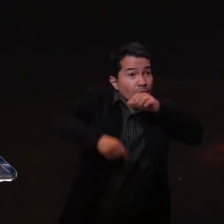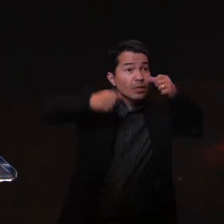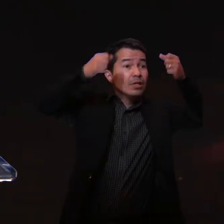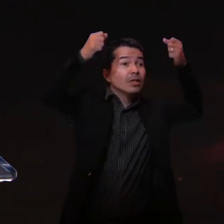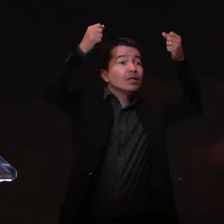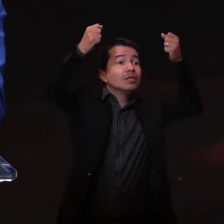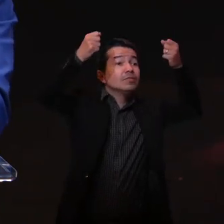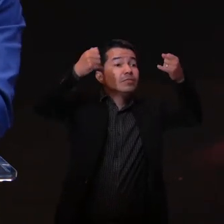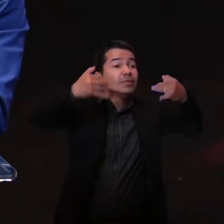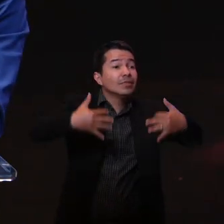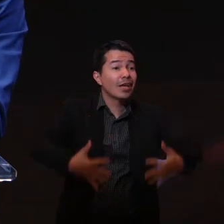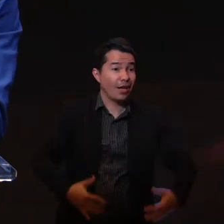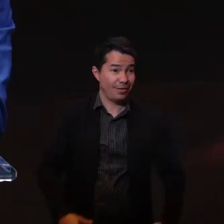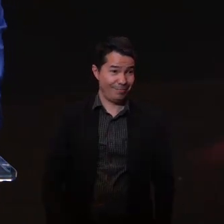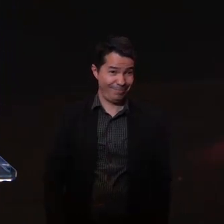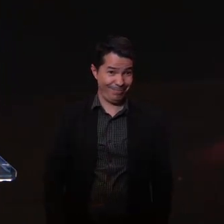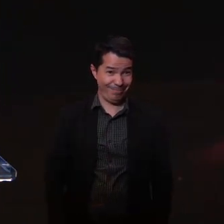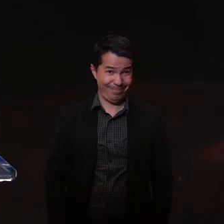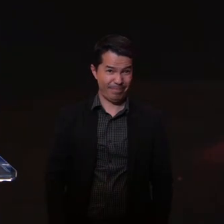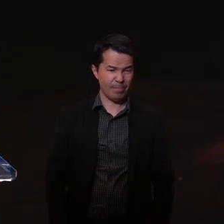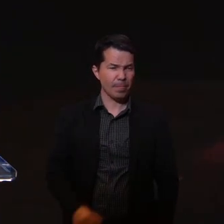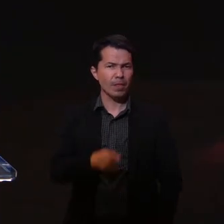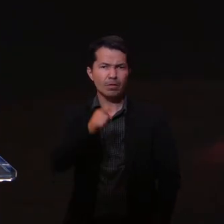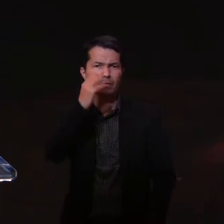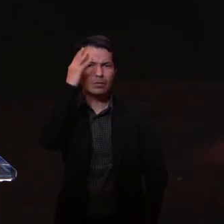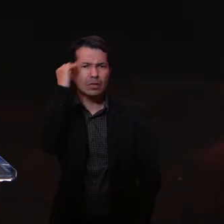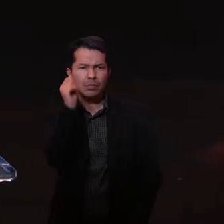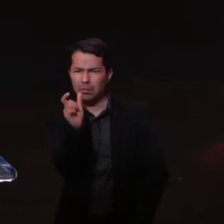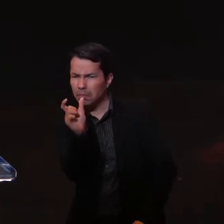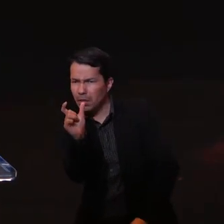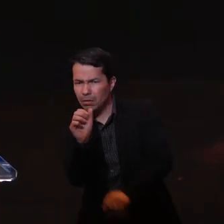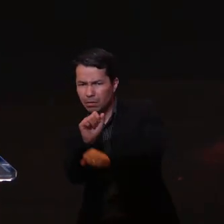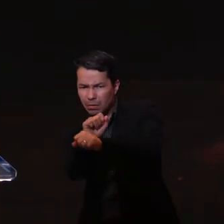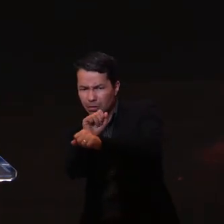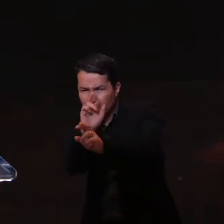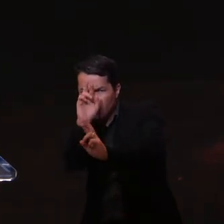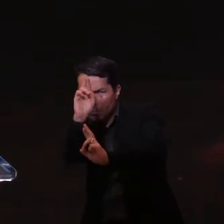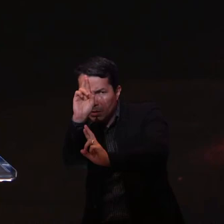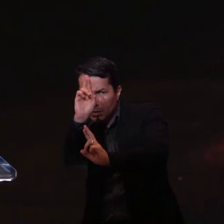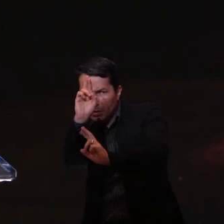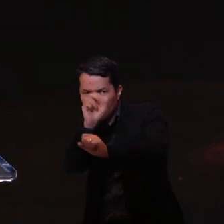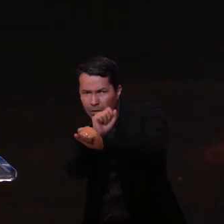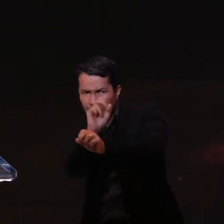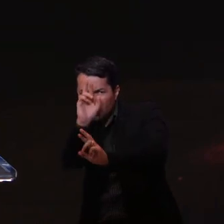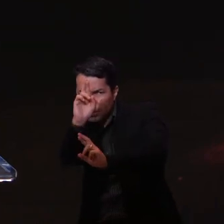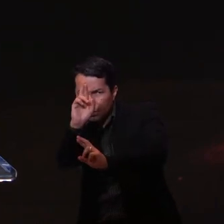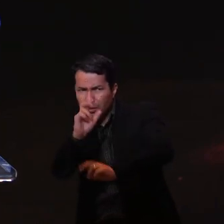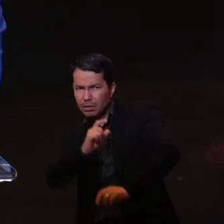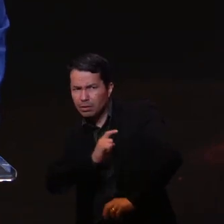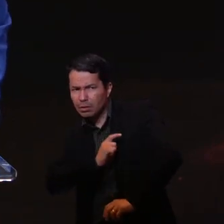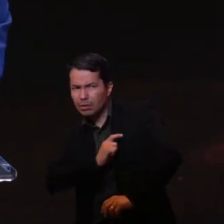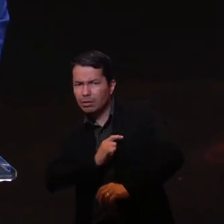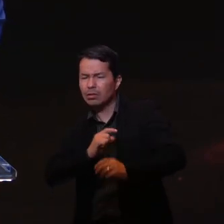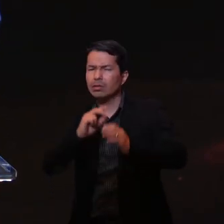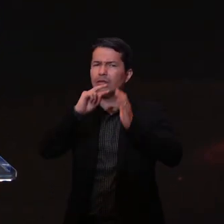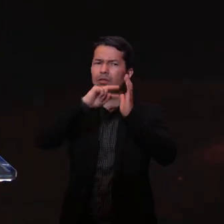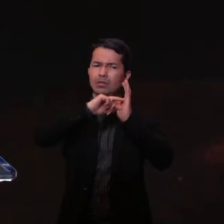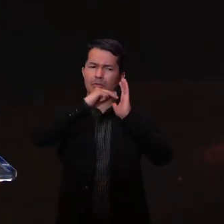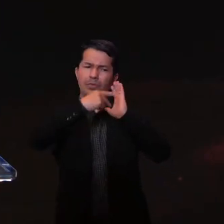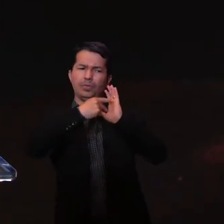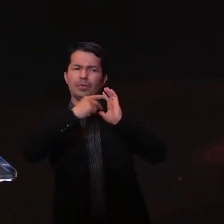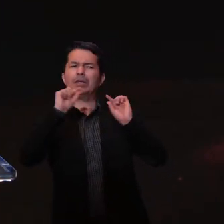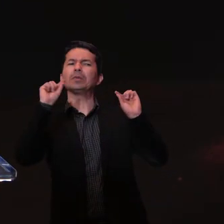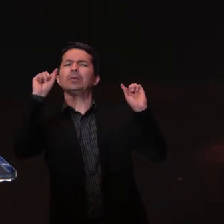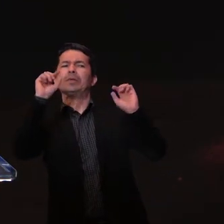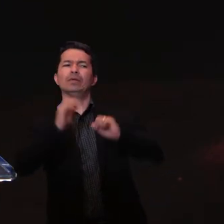representa. A palavra esperança aqui, segundo Strong, significa